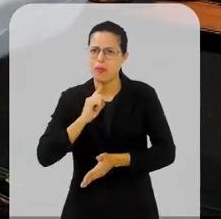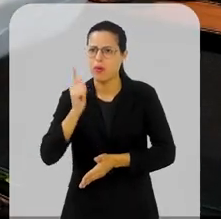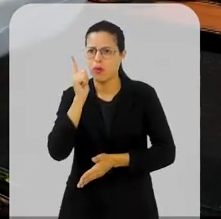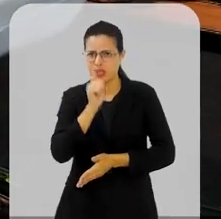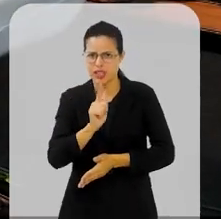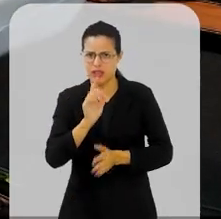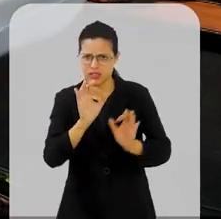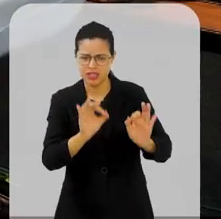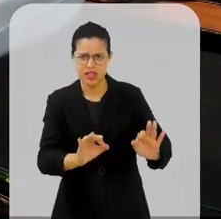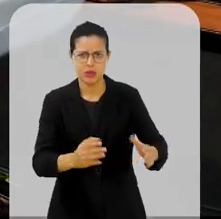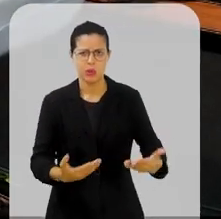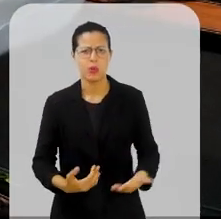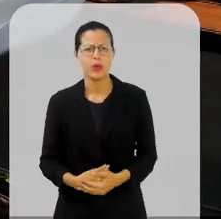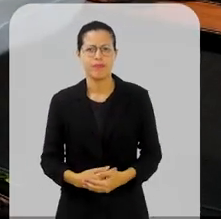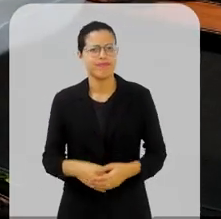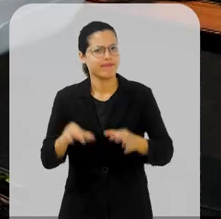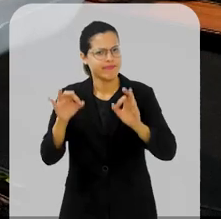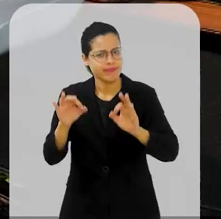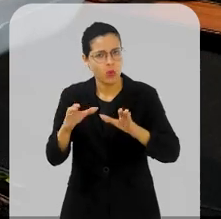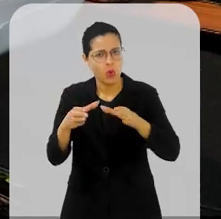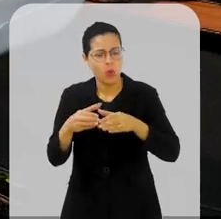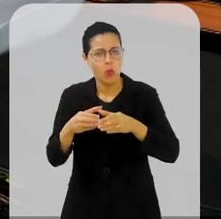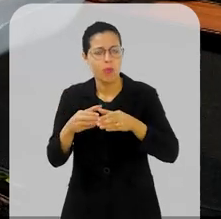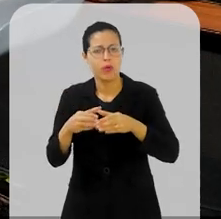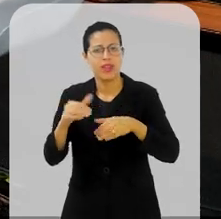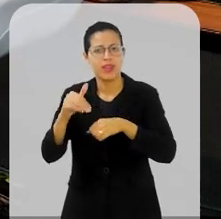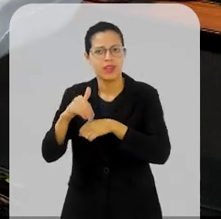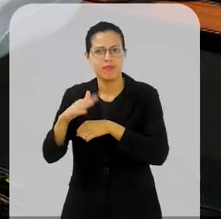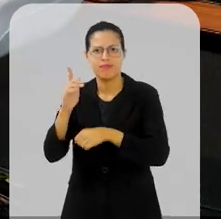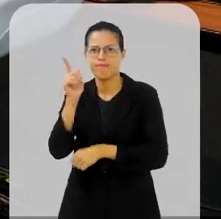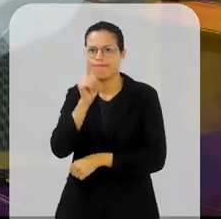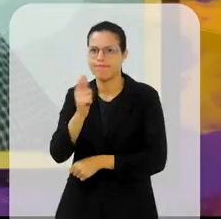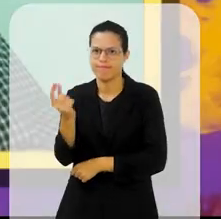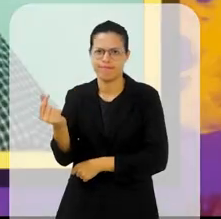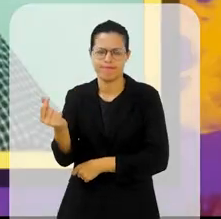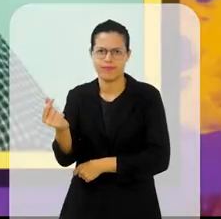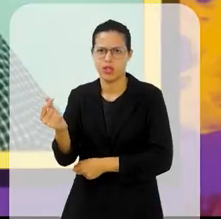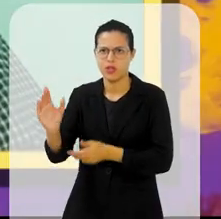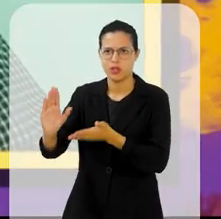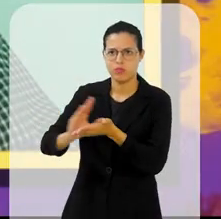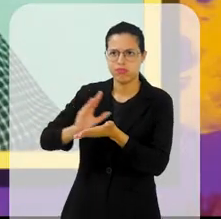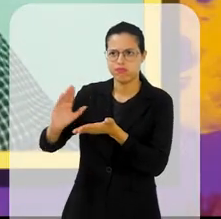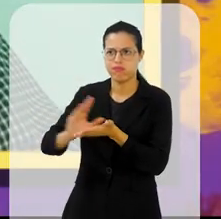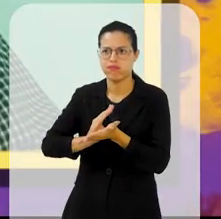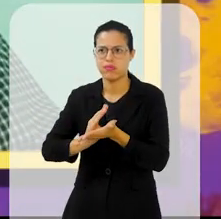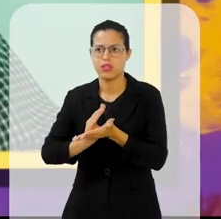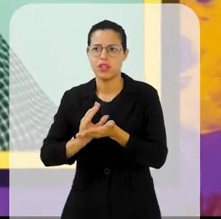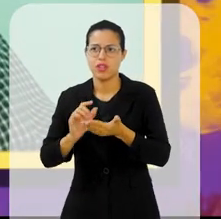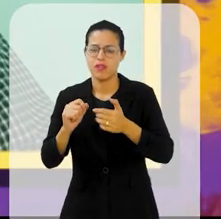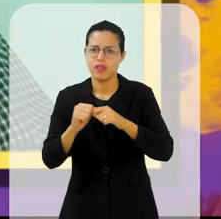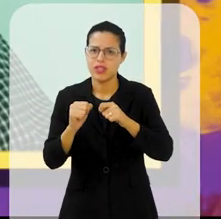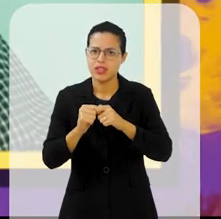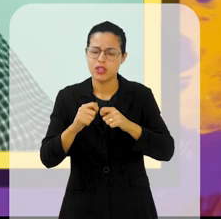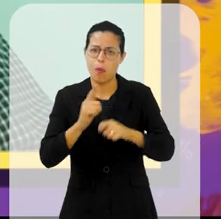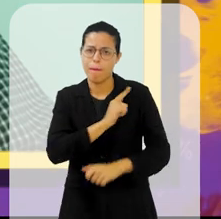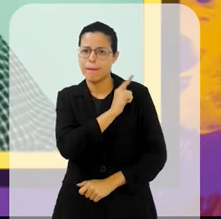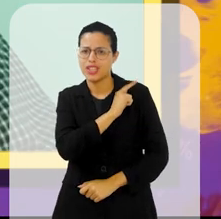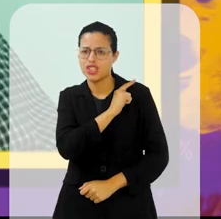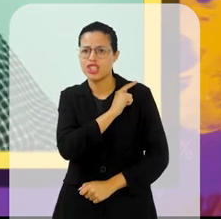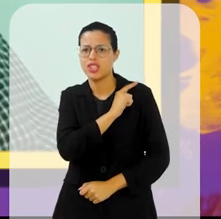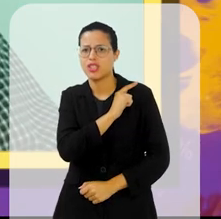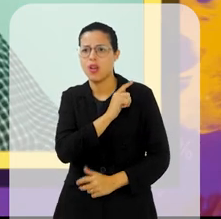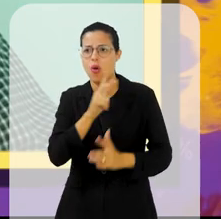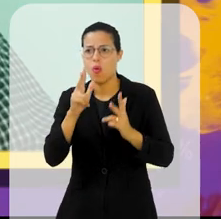Wagner? Com certeza. É o clube que mais arrecada e quer realmente fazer uma gestão igual a do Bayern de